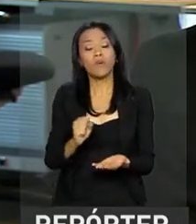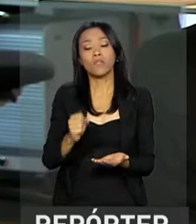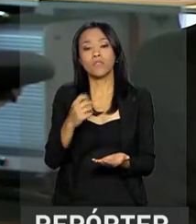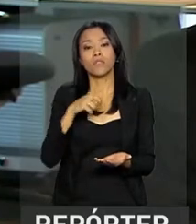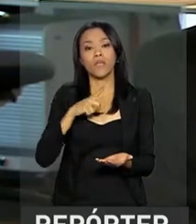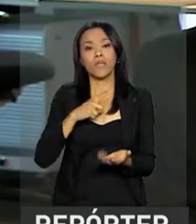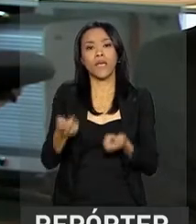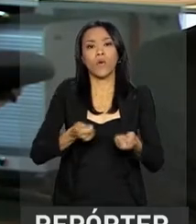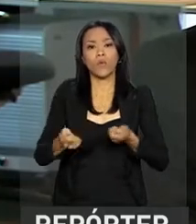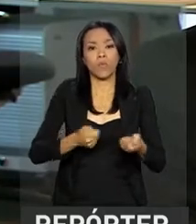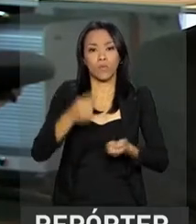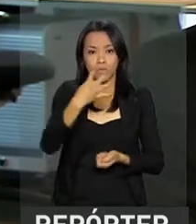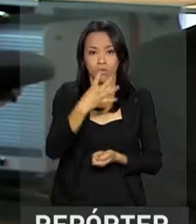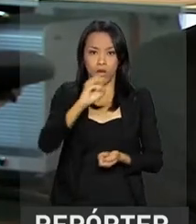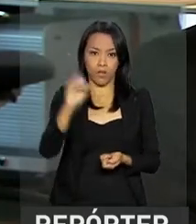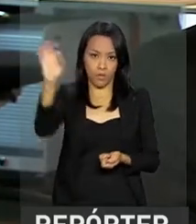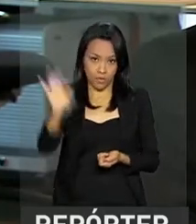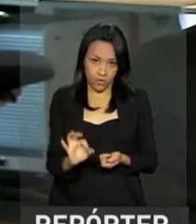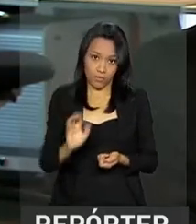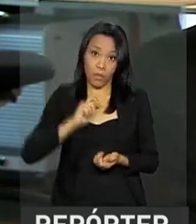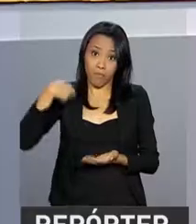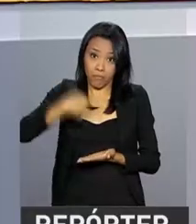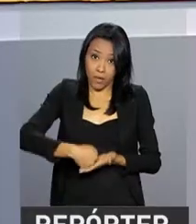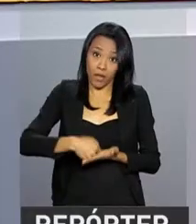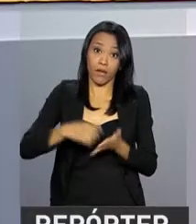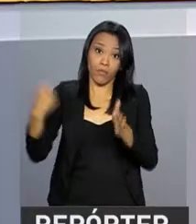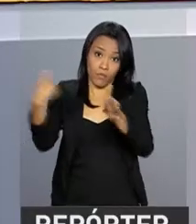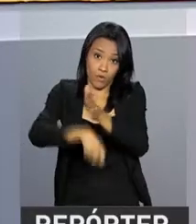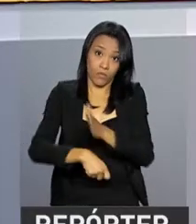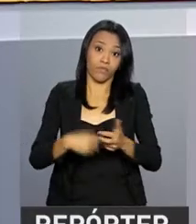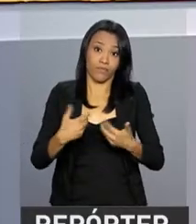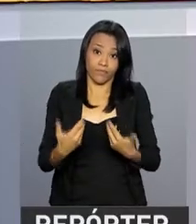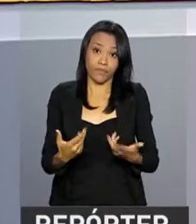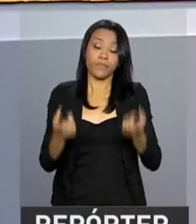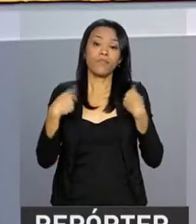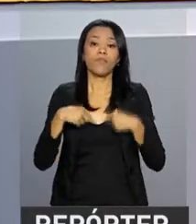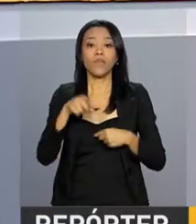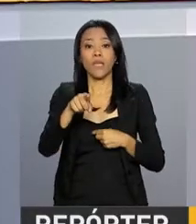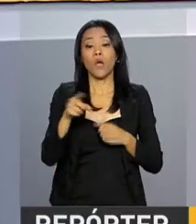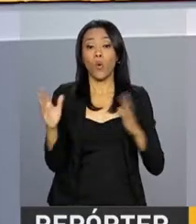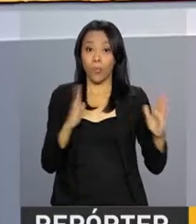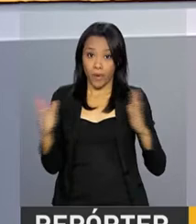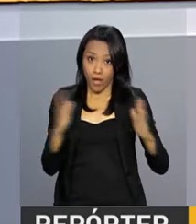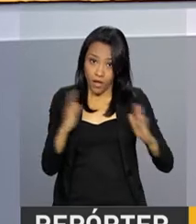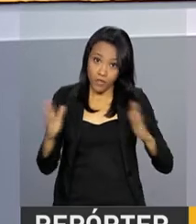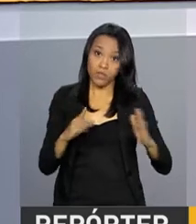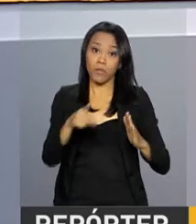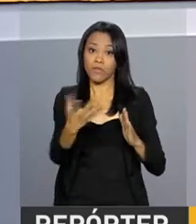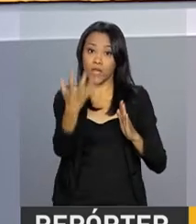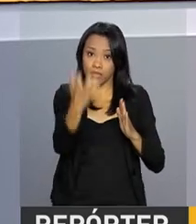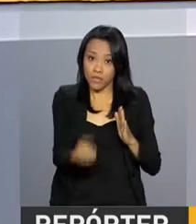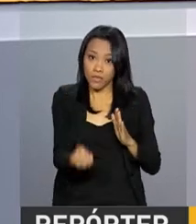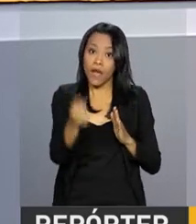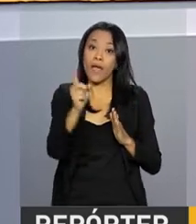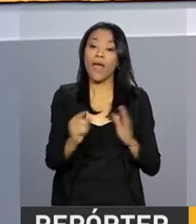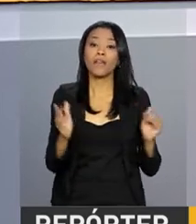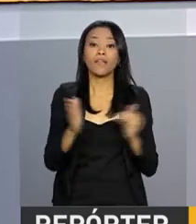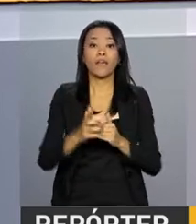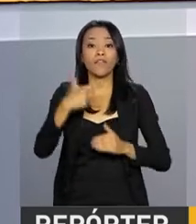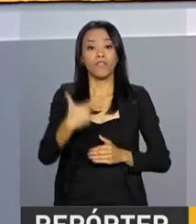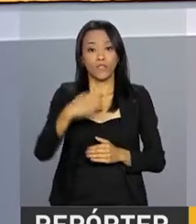com relação ao pagamento de tributos o prazo para agendar a entrada no supersimples e 28 de dezembro